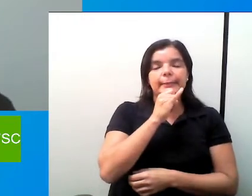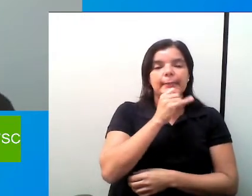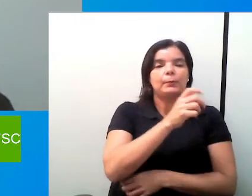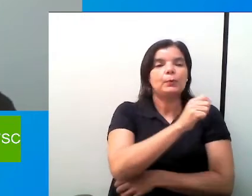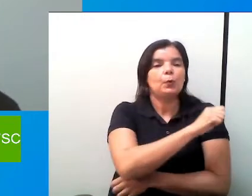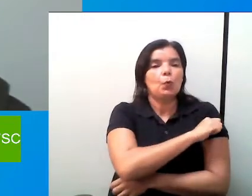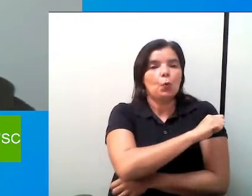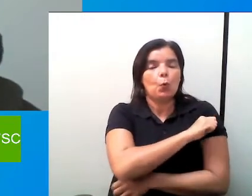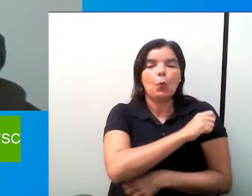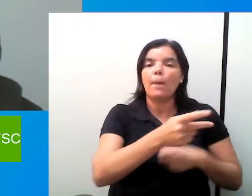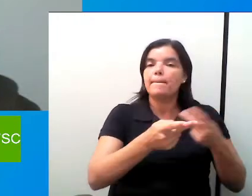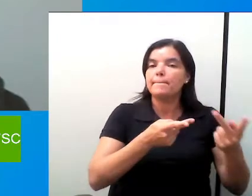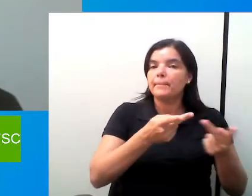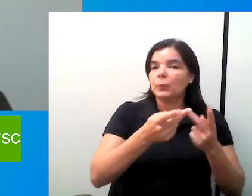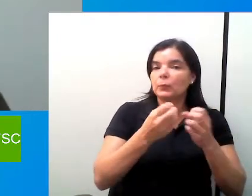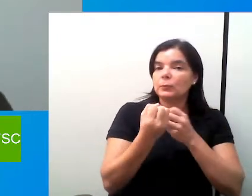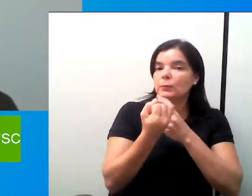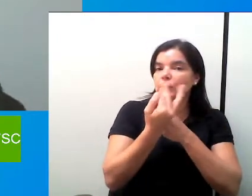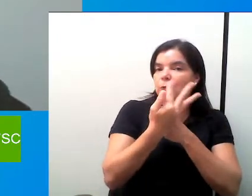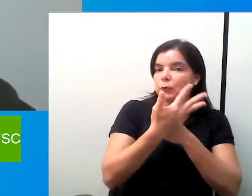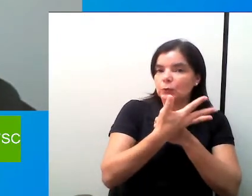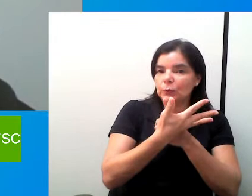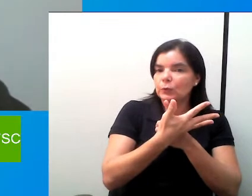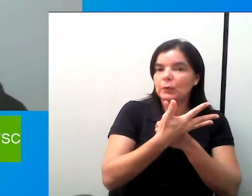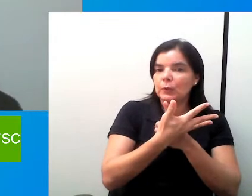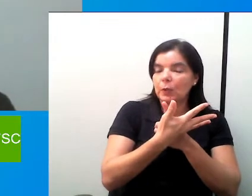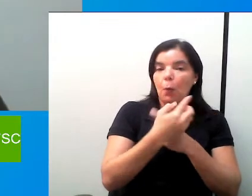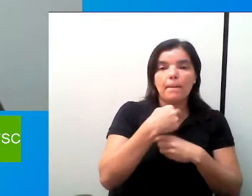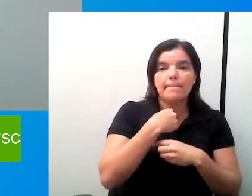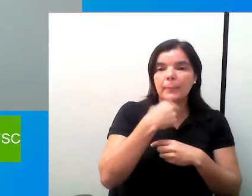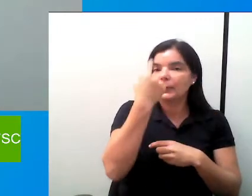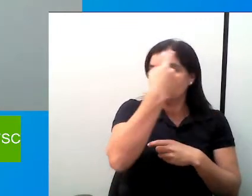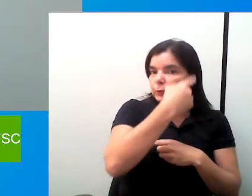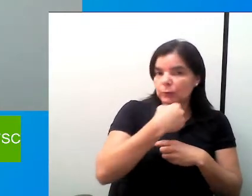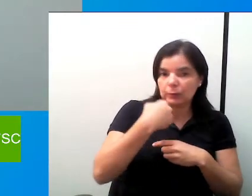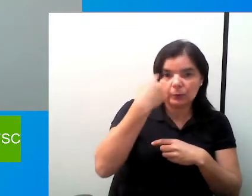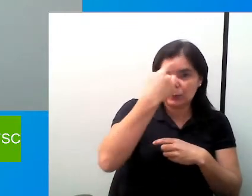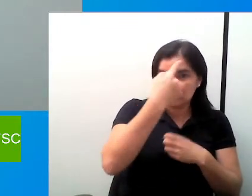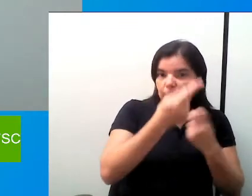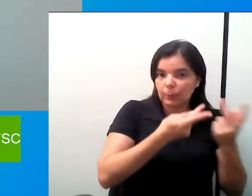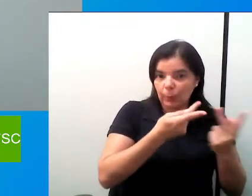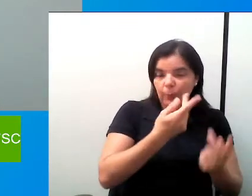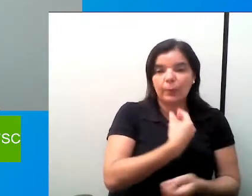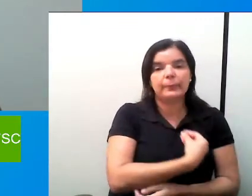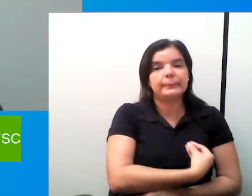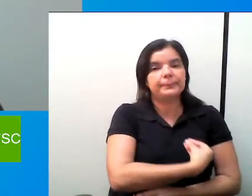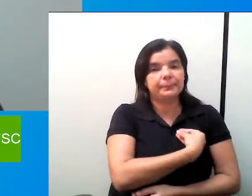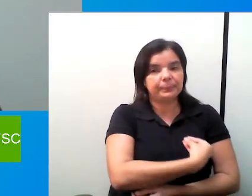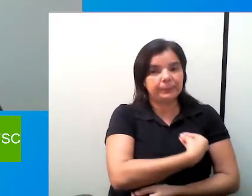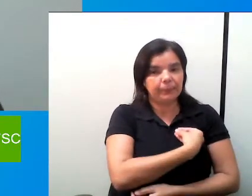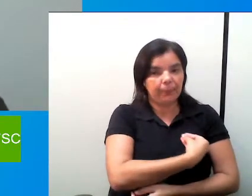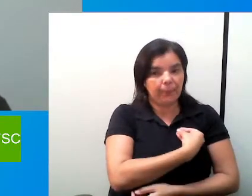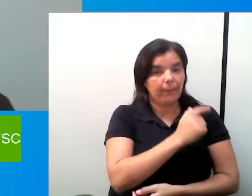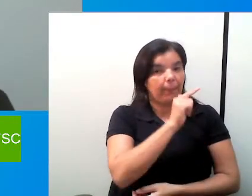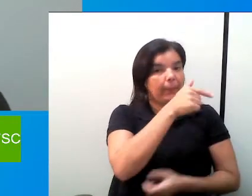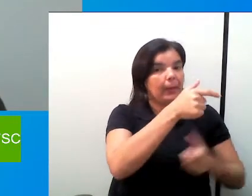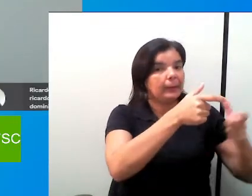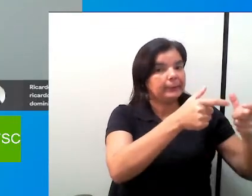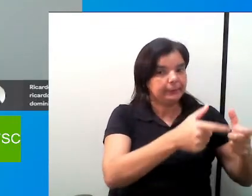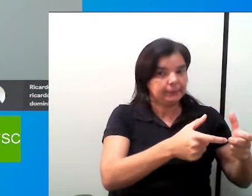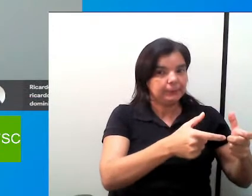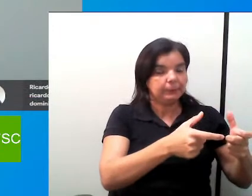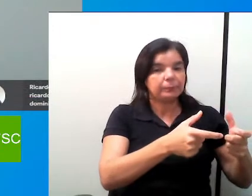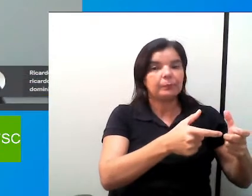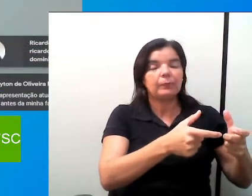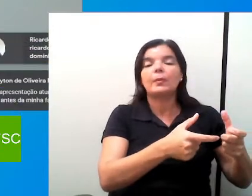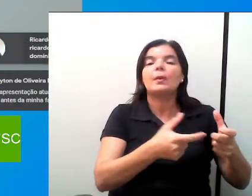de um projeto de extensão. Eu não poderia pegar aquela carga horária daquele projeto de extensão que ele participou em outro local e validar